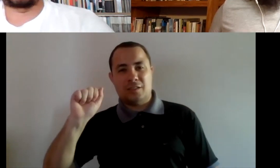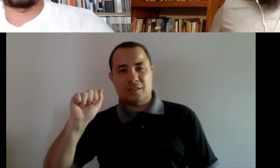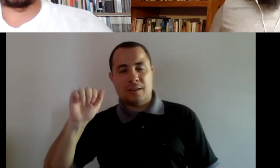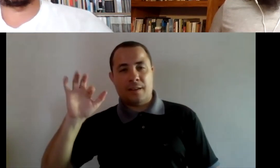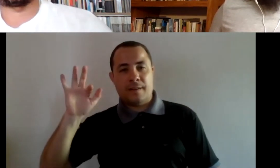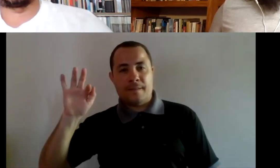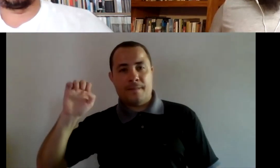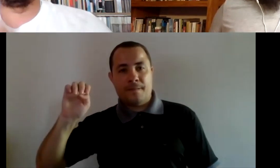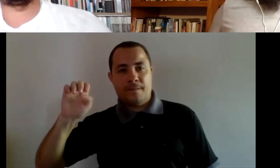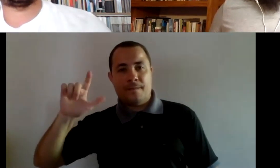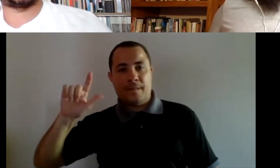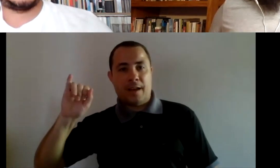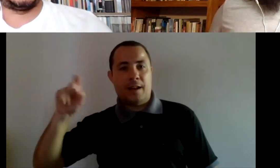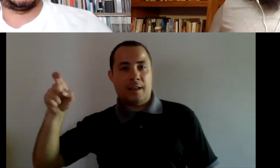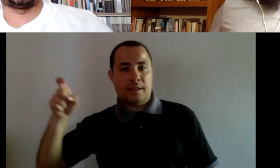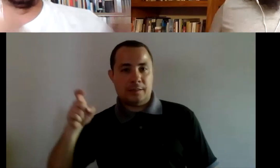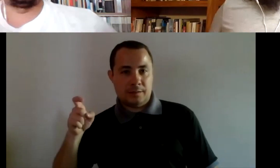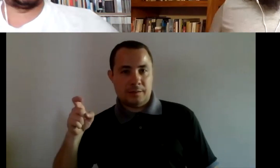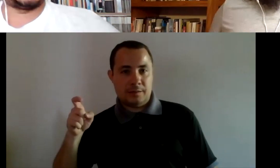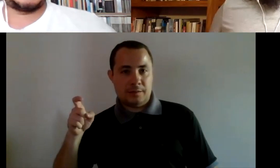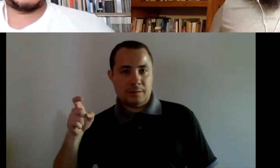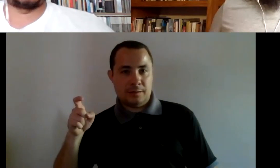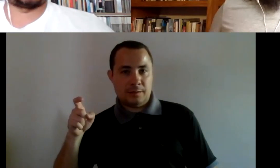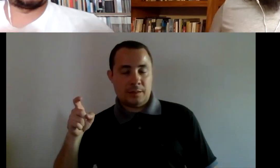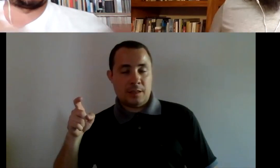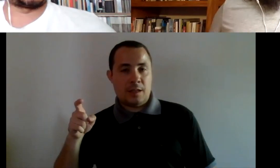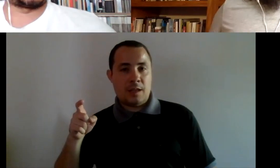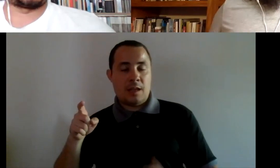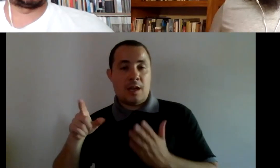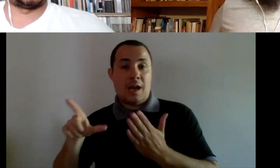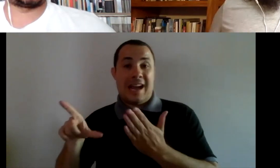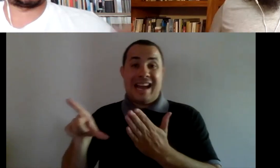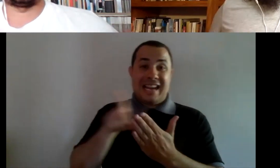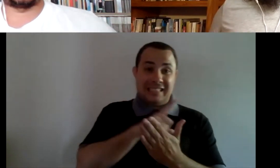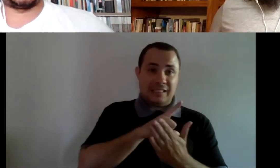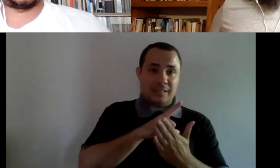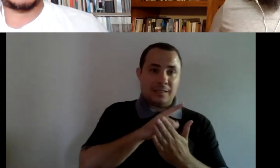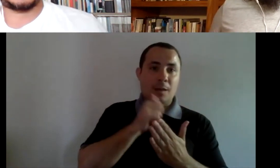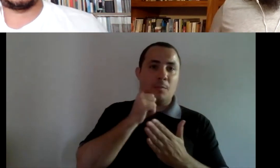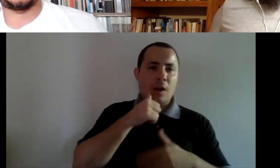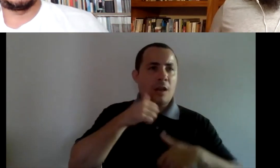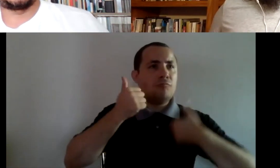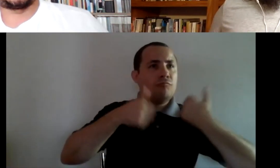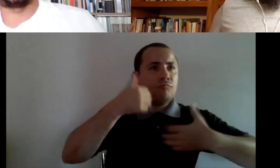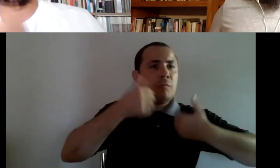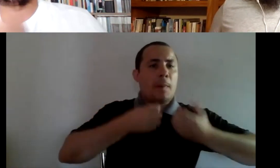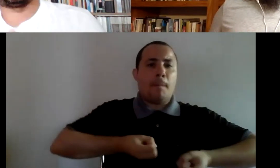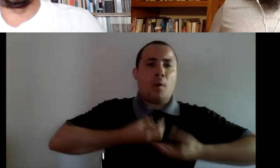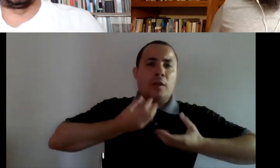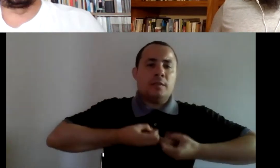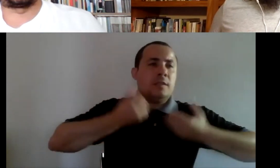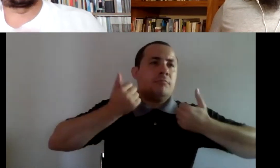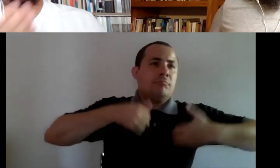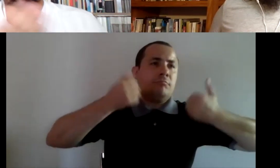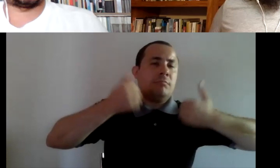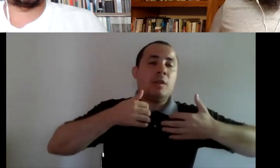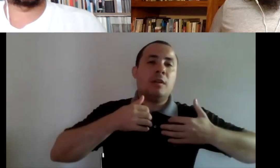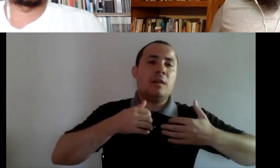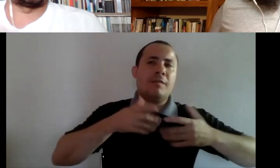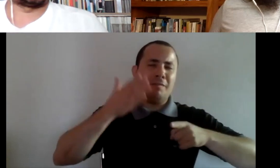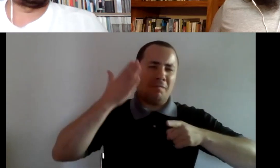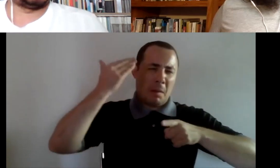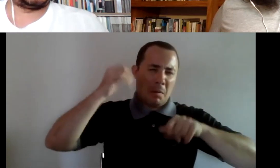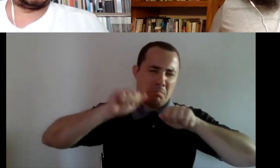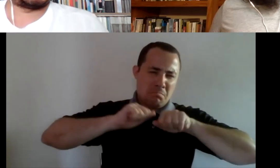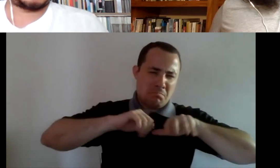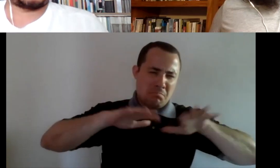mas era uma poeta que todo mundo já tinha lido, vinha lendo, quem gosta de poesia já estava interessado. Quando saiu o livro por uma pequena